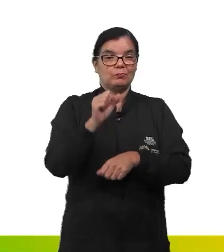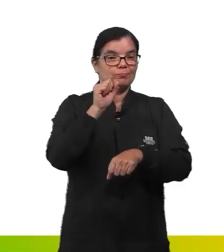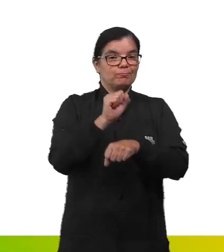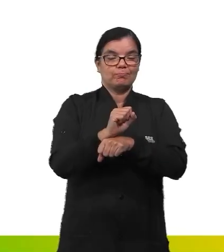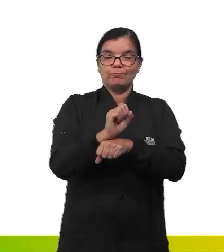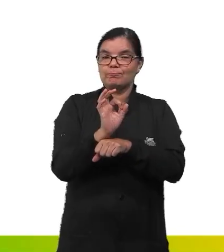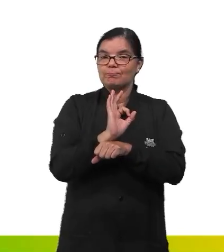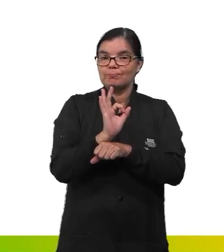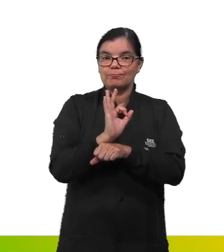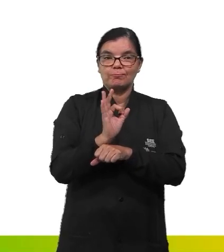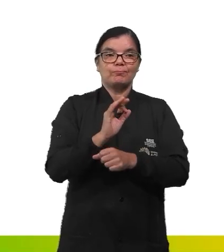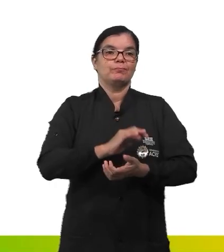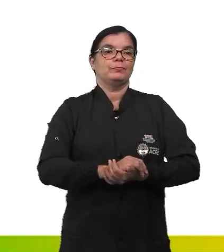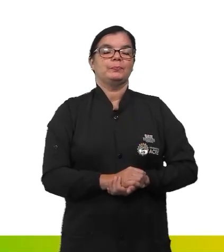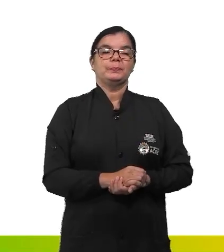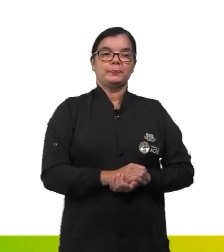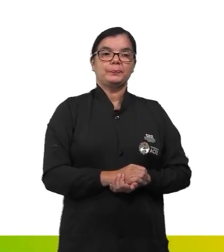ninguém.